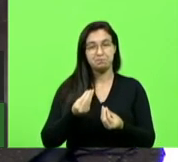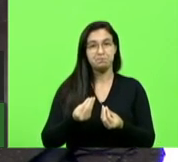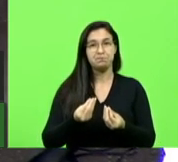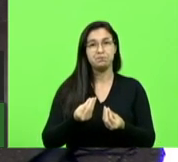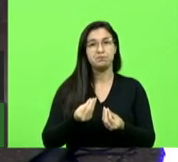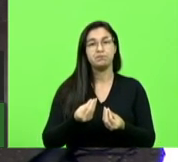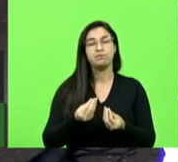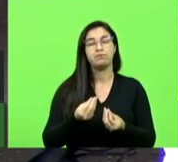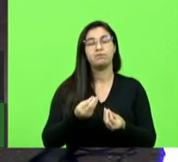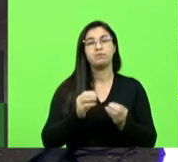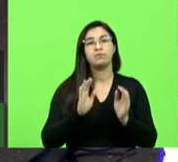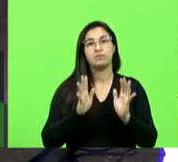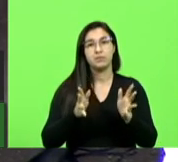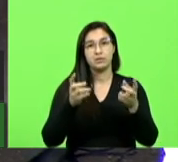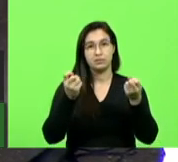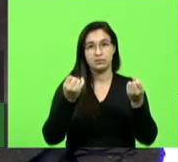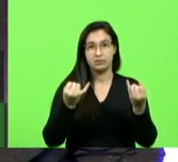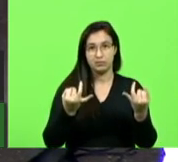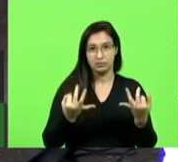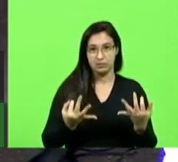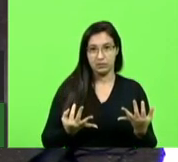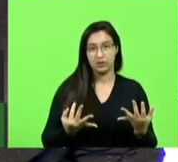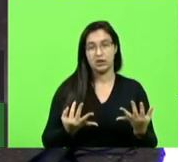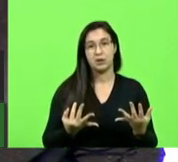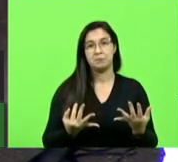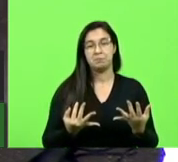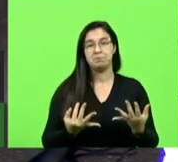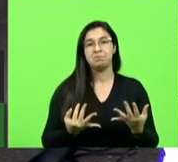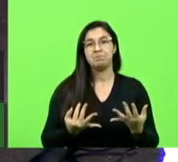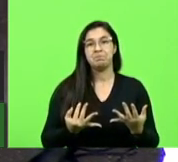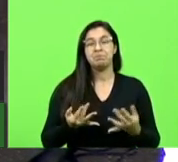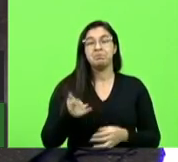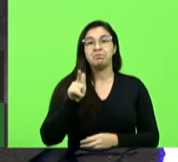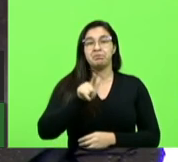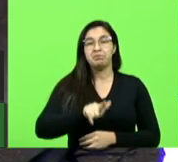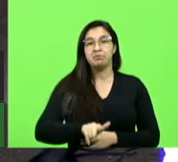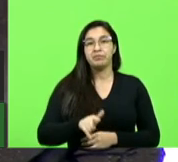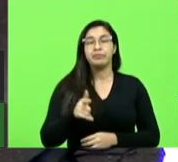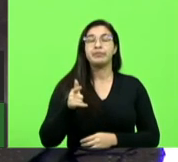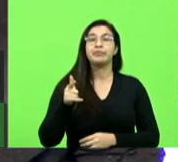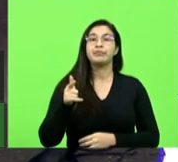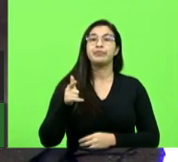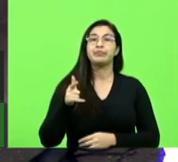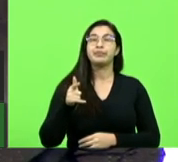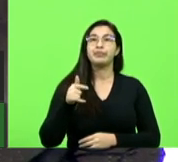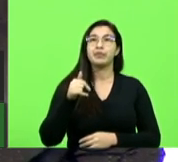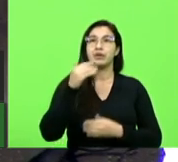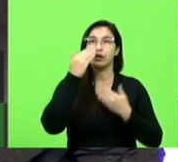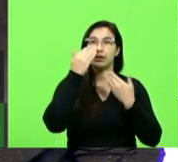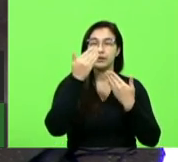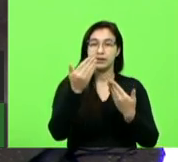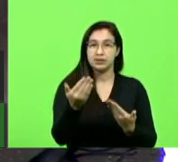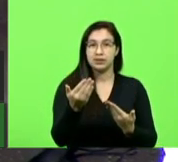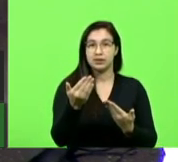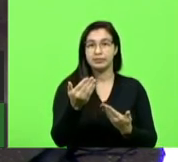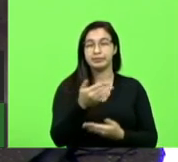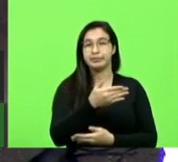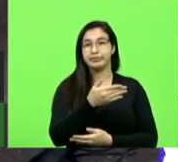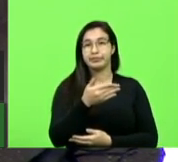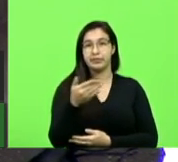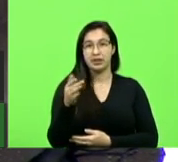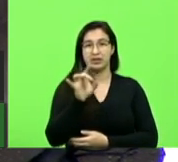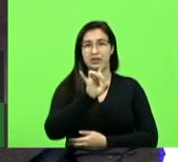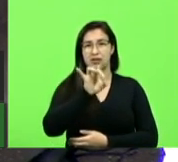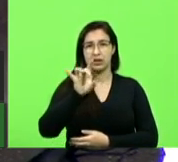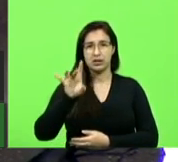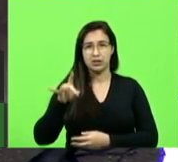uma coisa que gostaria de deixar bem claro mesmo. E mais uma vez, deixar aqui agradecer aos votos de cada um deles ali para a gente